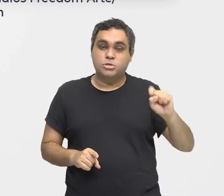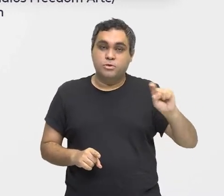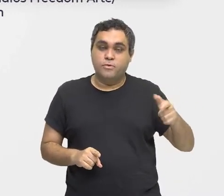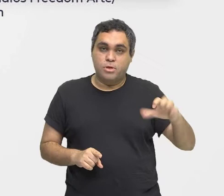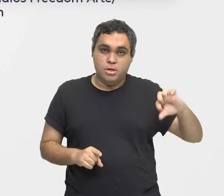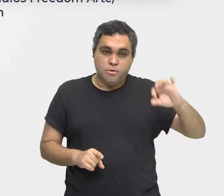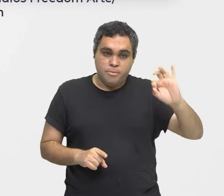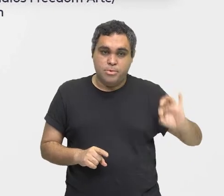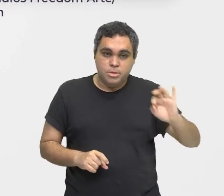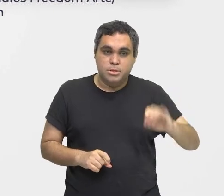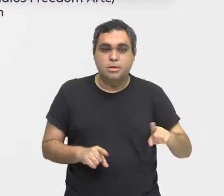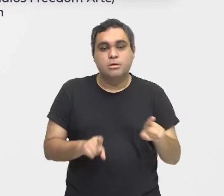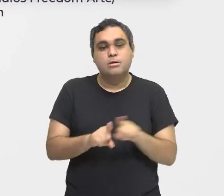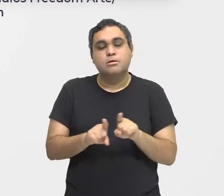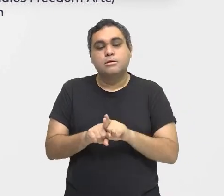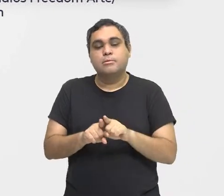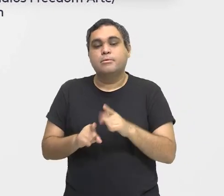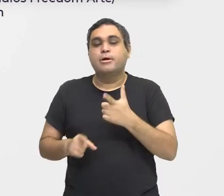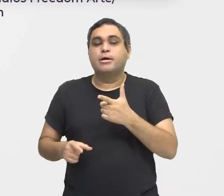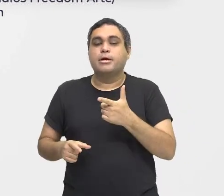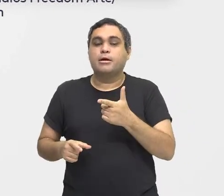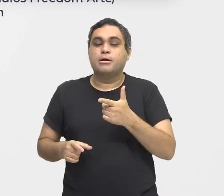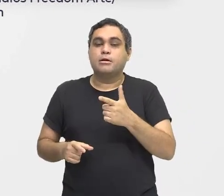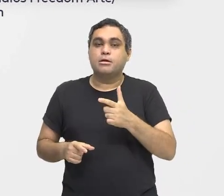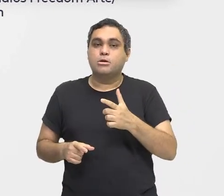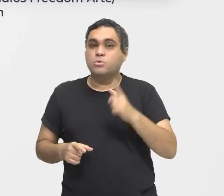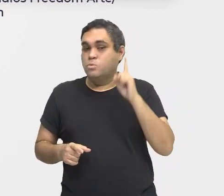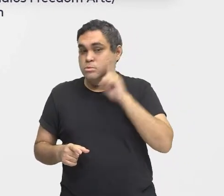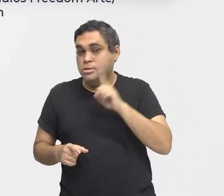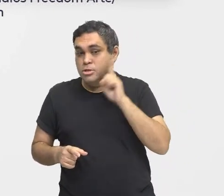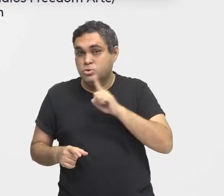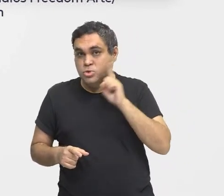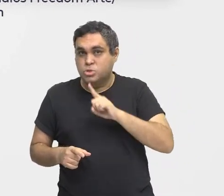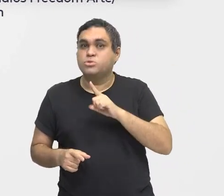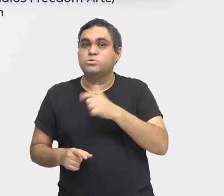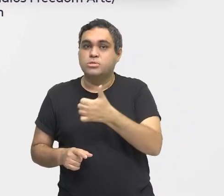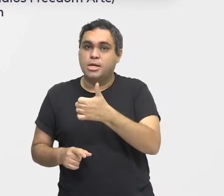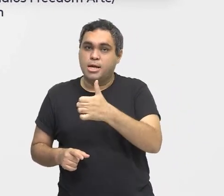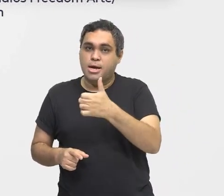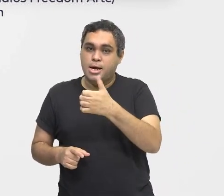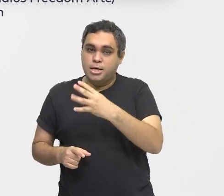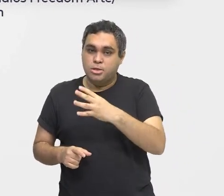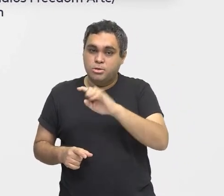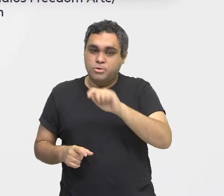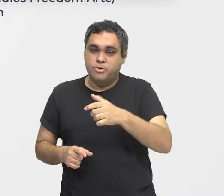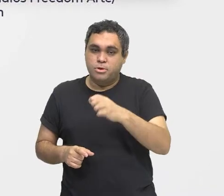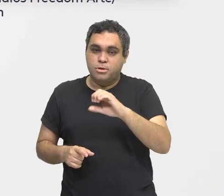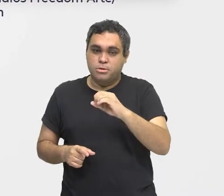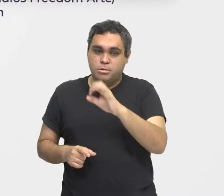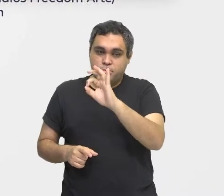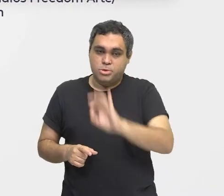outros países aí que vai ser parceiro comercial do nosso país em torno de